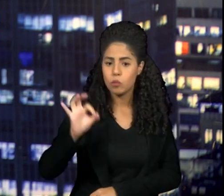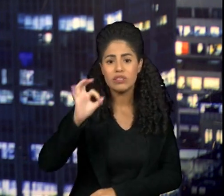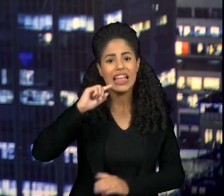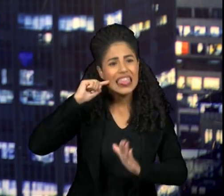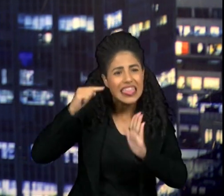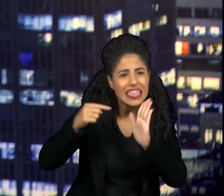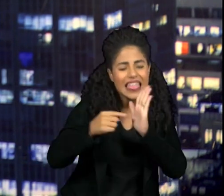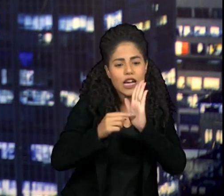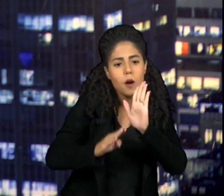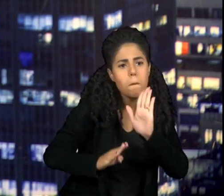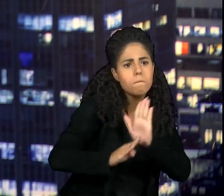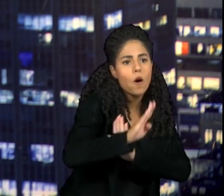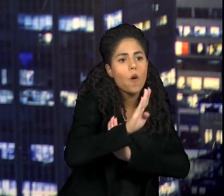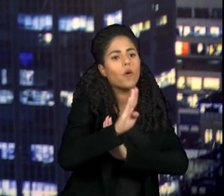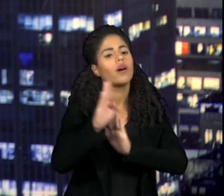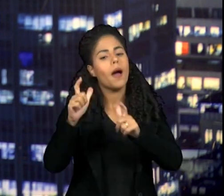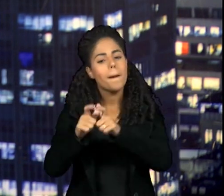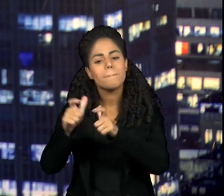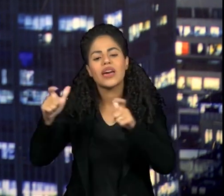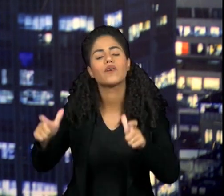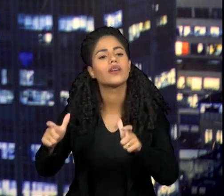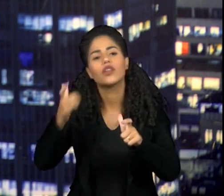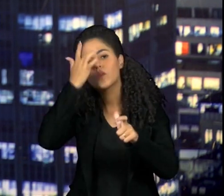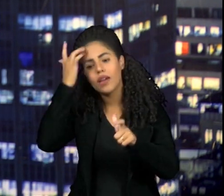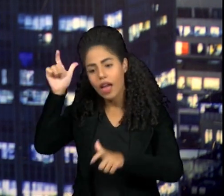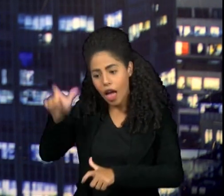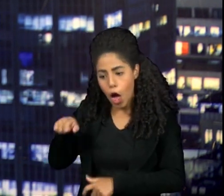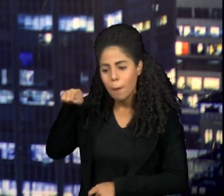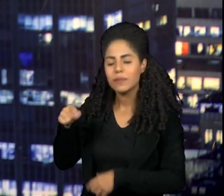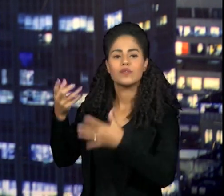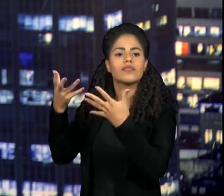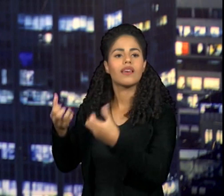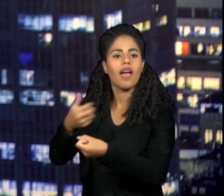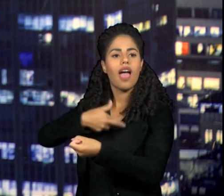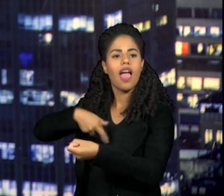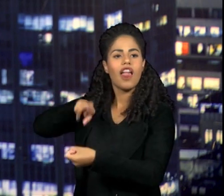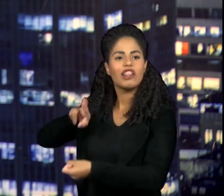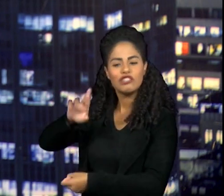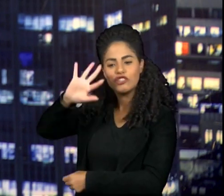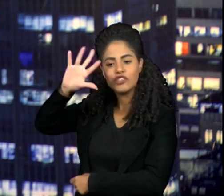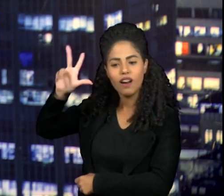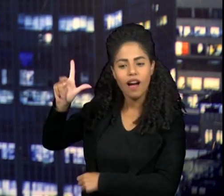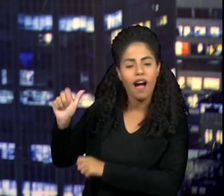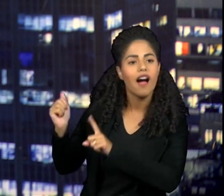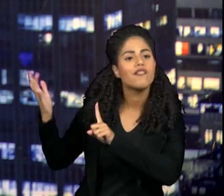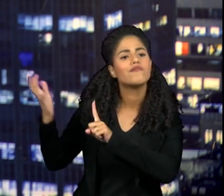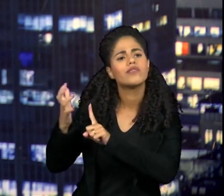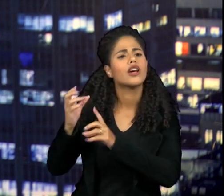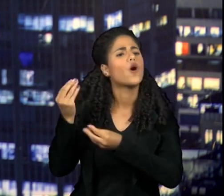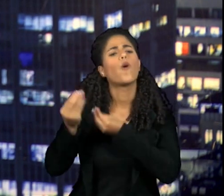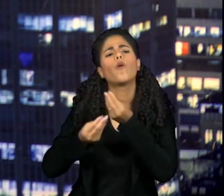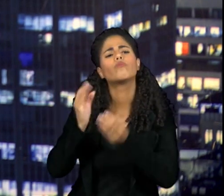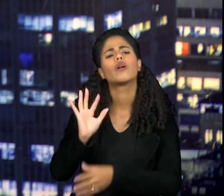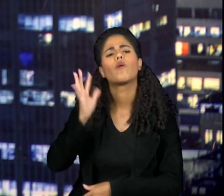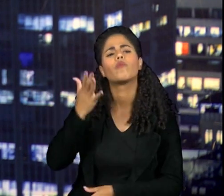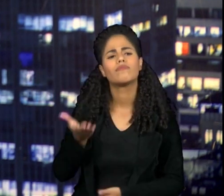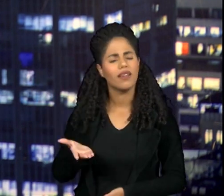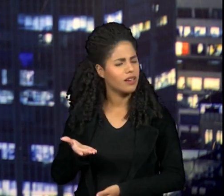Brasil, e a maioria feita justamente por pessoas adeptas a religiões de matriz africana. Como é que se dão